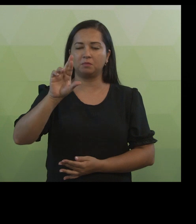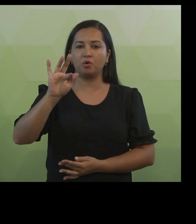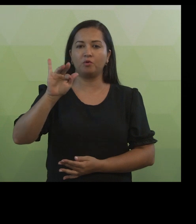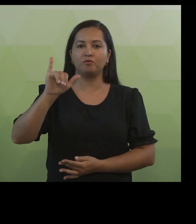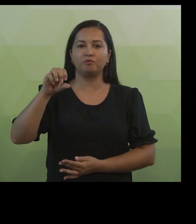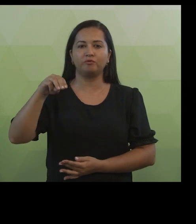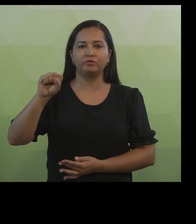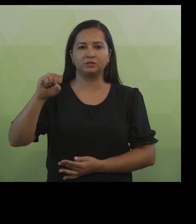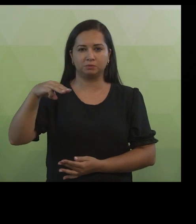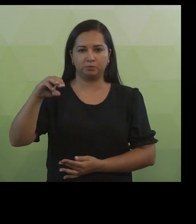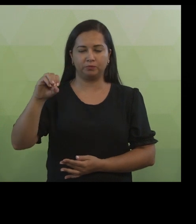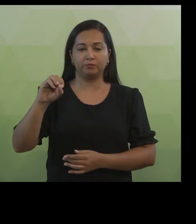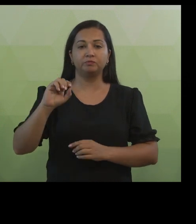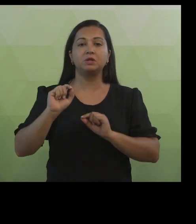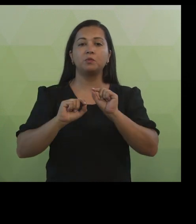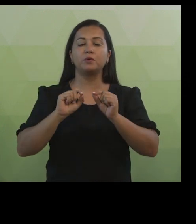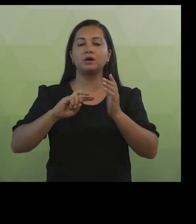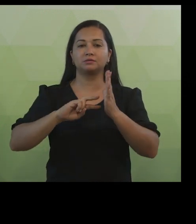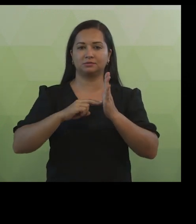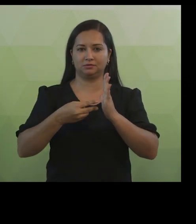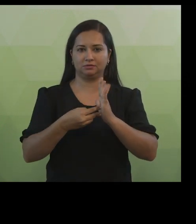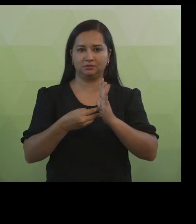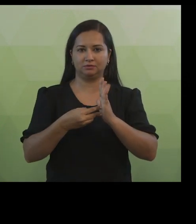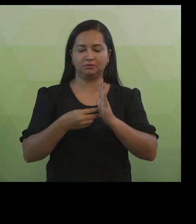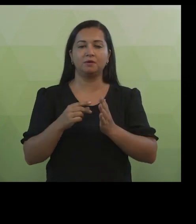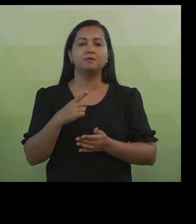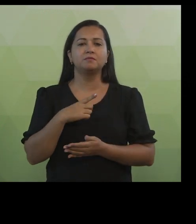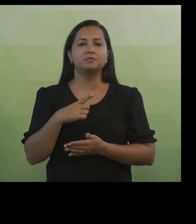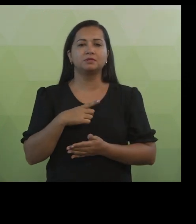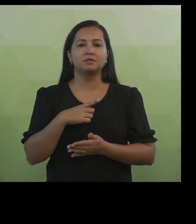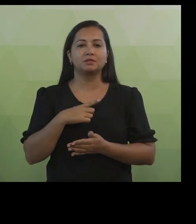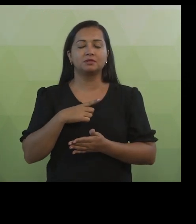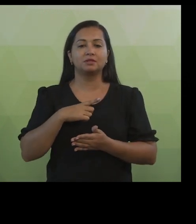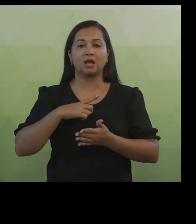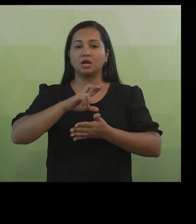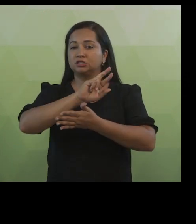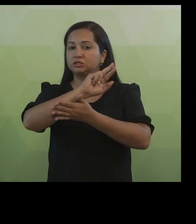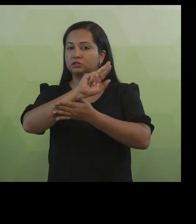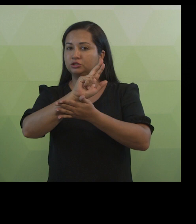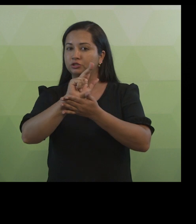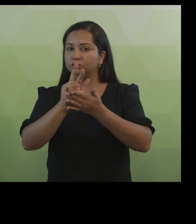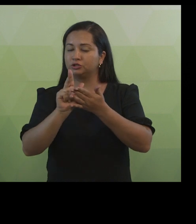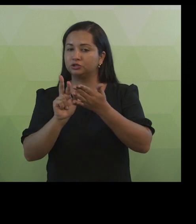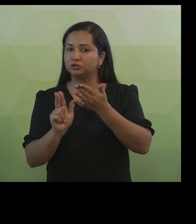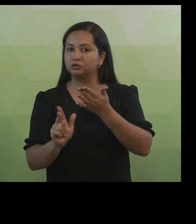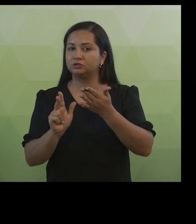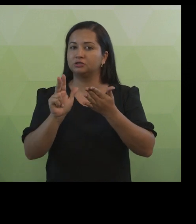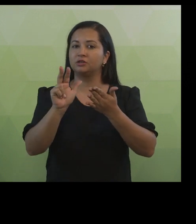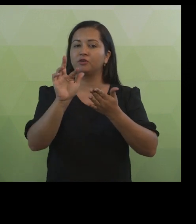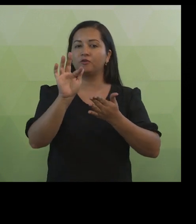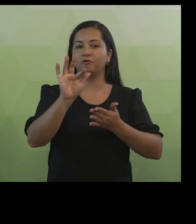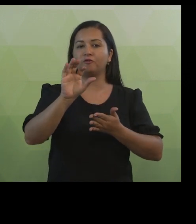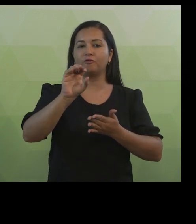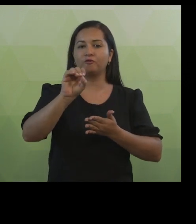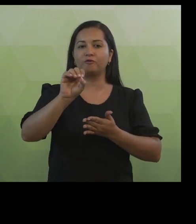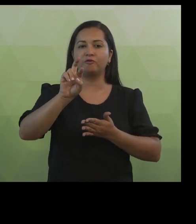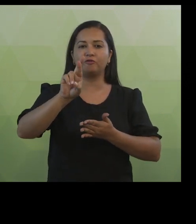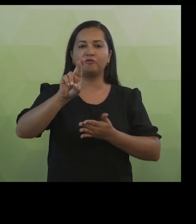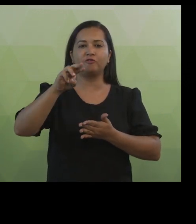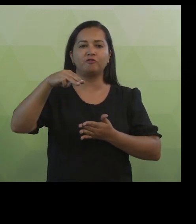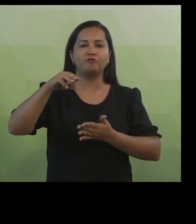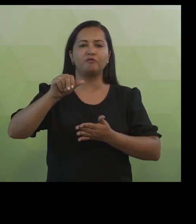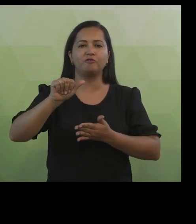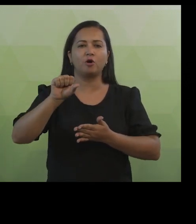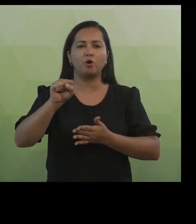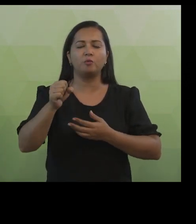que significa muitos, e morfo, que significa forma. Representa a capacidade de assumir várias formas, ou